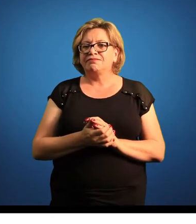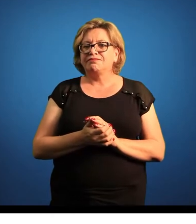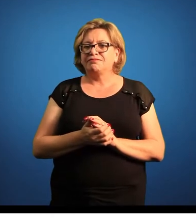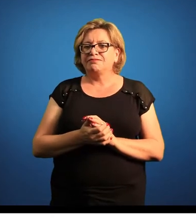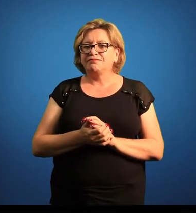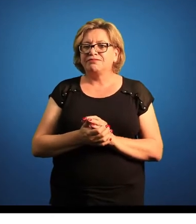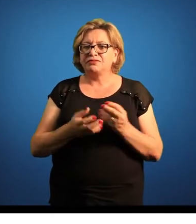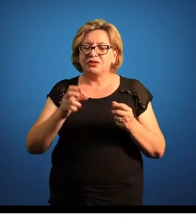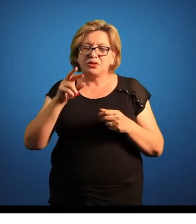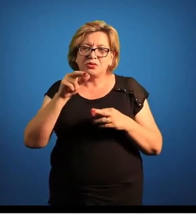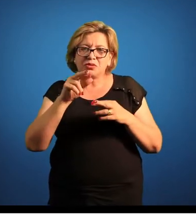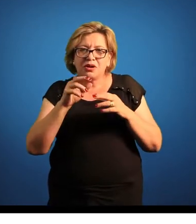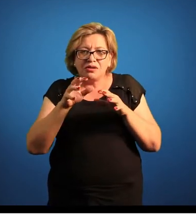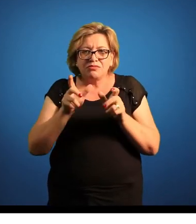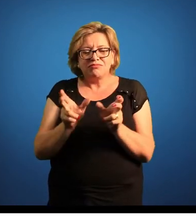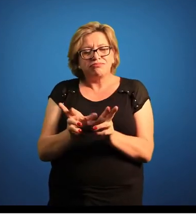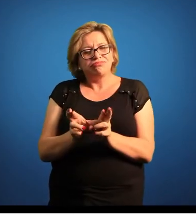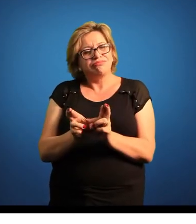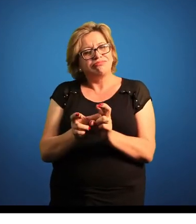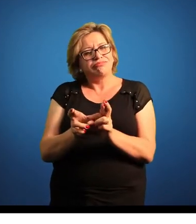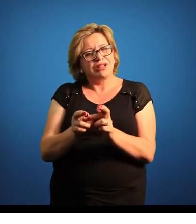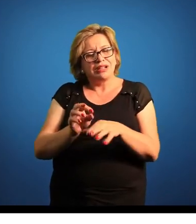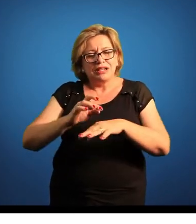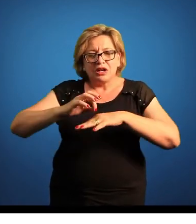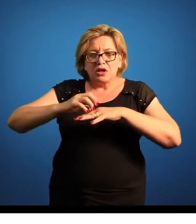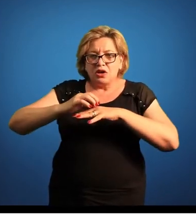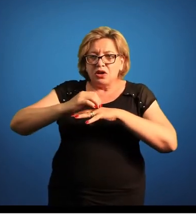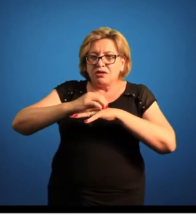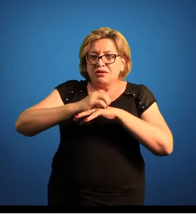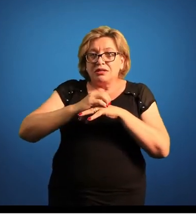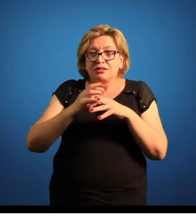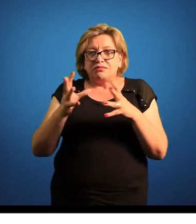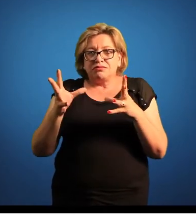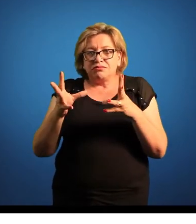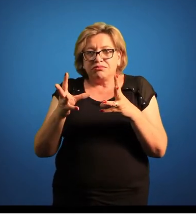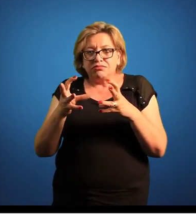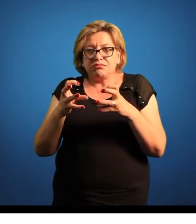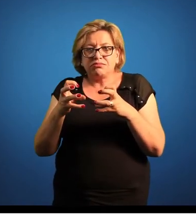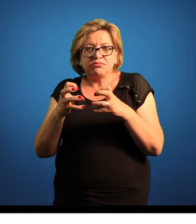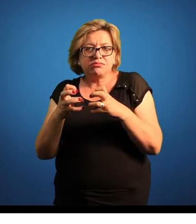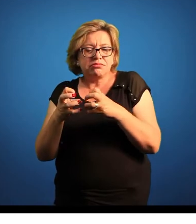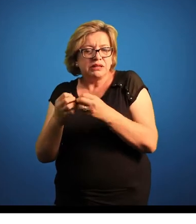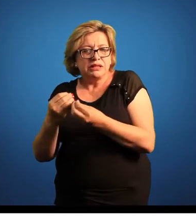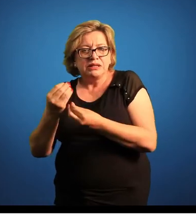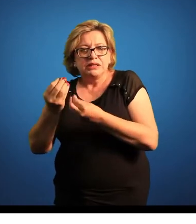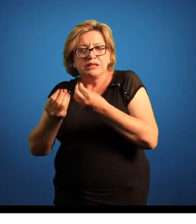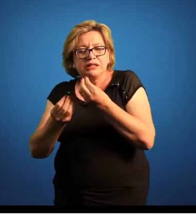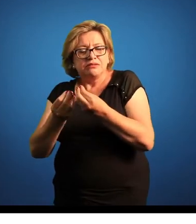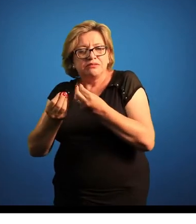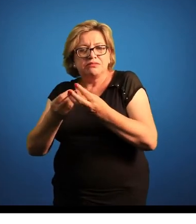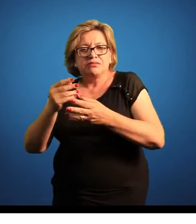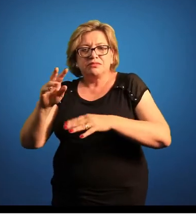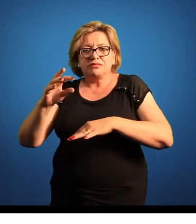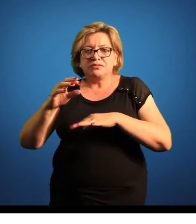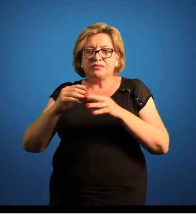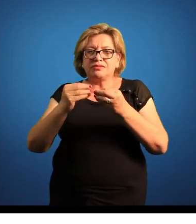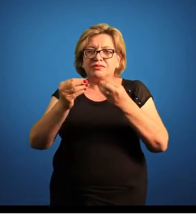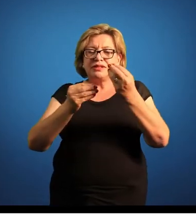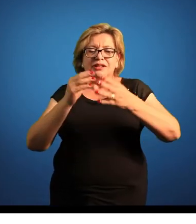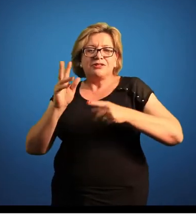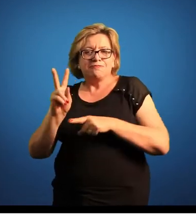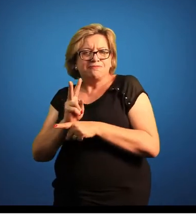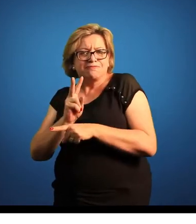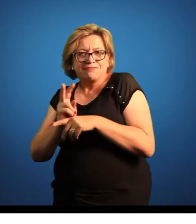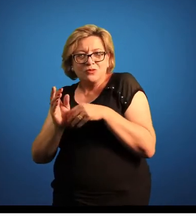Então, como se fosse um caranguejo passando aqui por cima, né? Um animal passa por cima, estimula esses bichos, né? E eles se